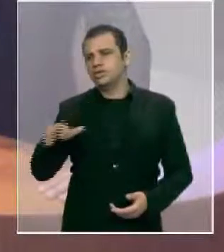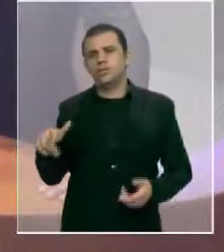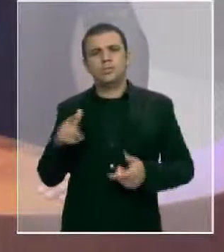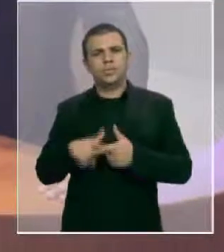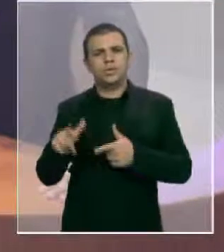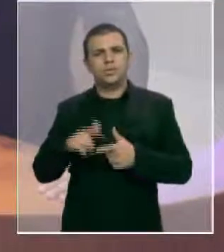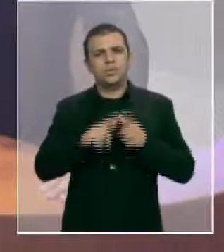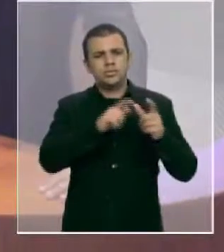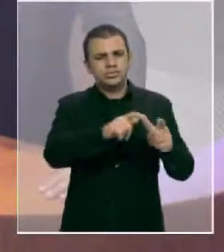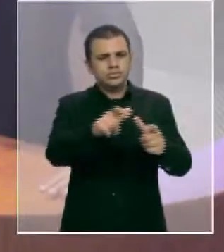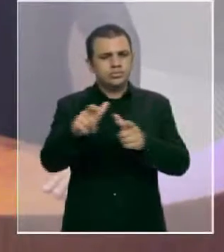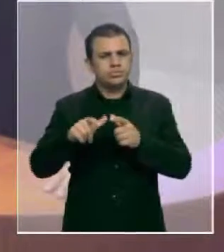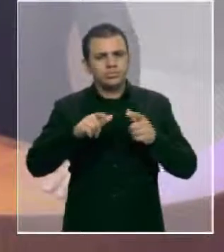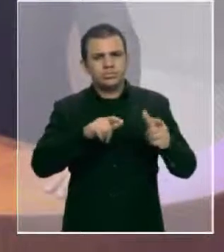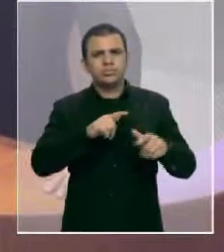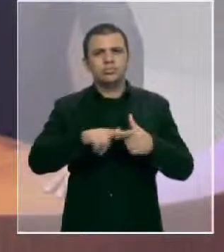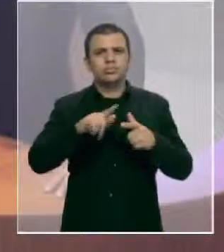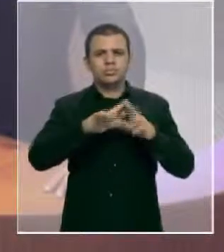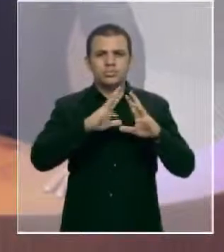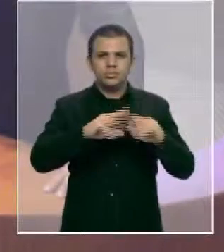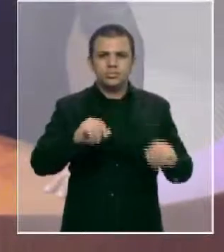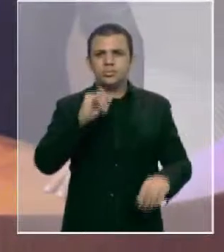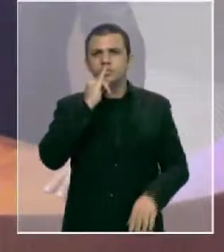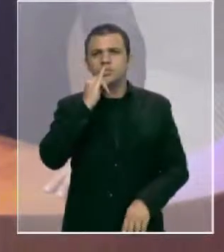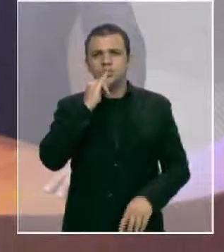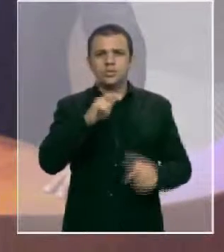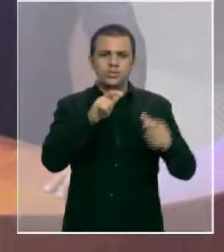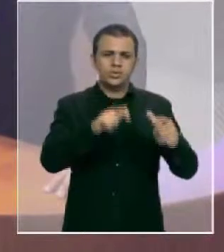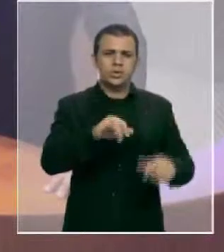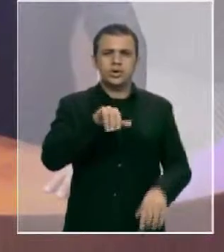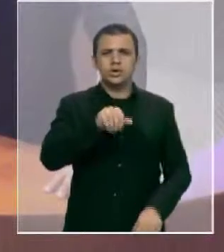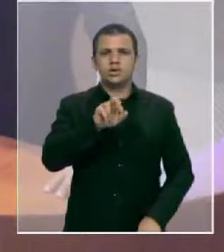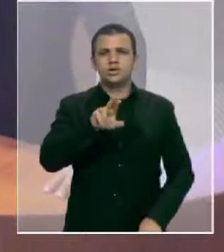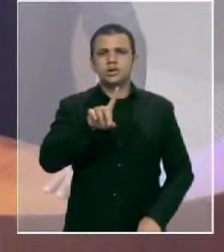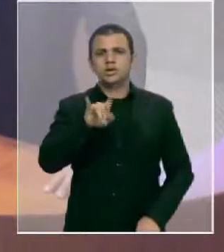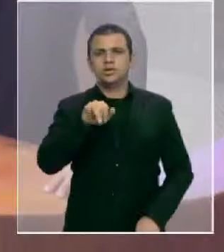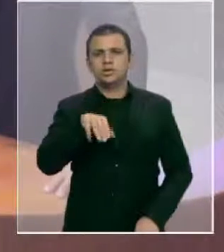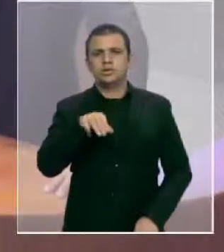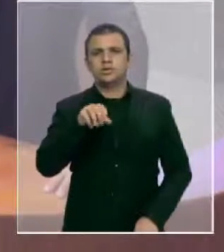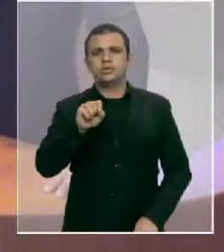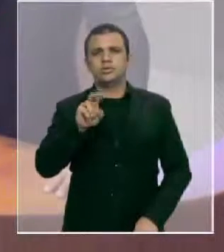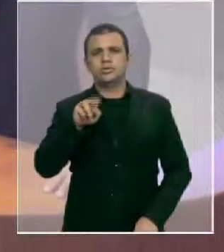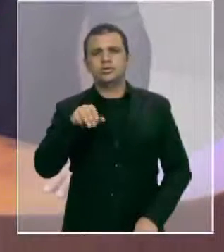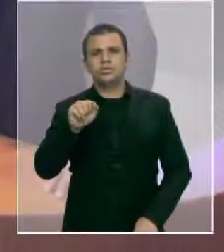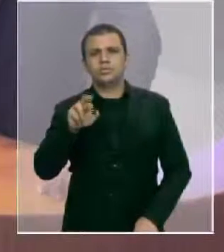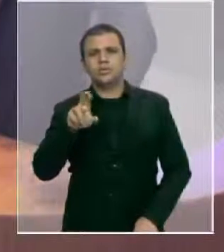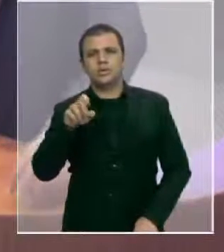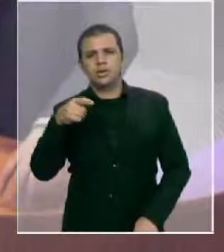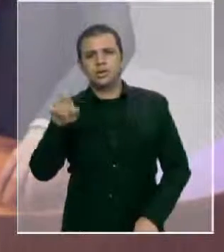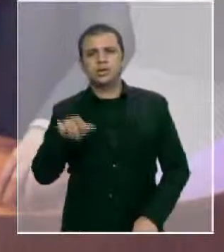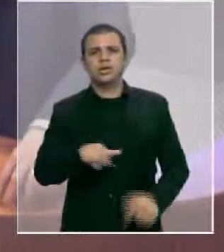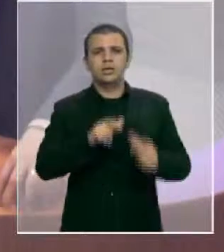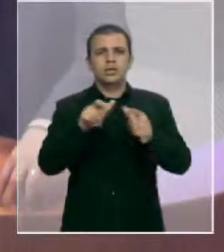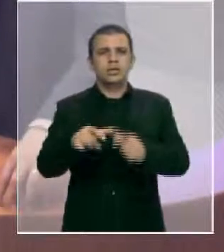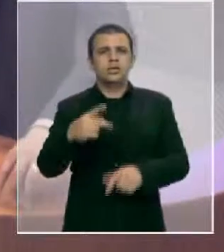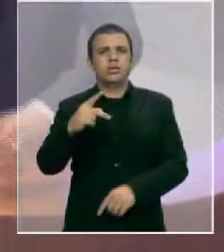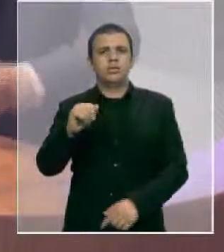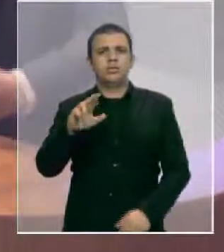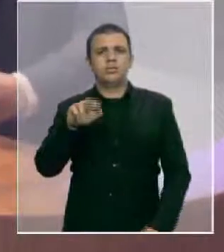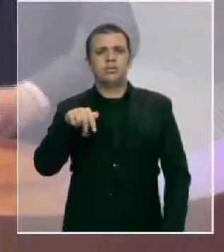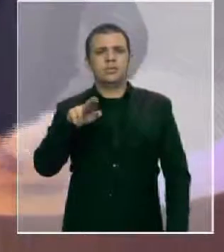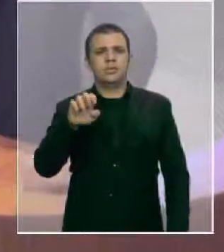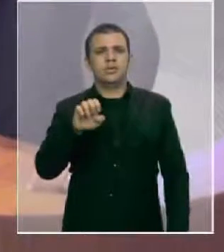foram resolvidos, a exemplo do Jardim Sumaré, a exemplo do Parque Amazonas, a exemplo do Parque Santa